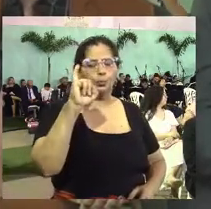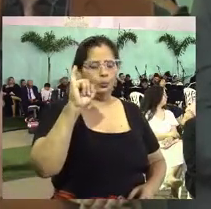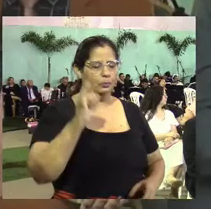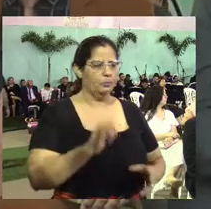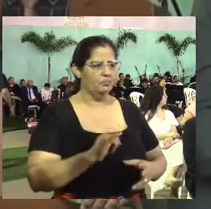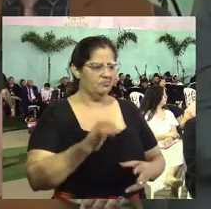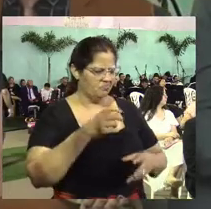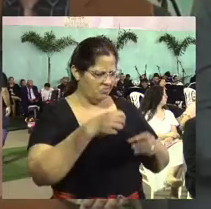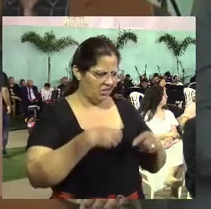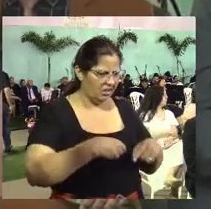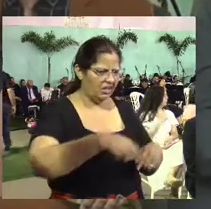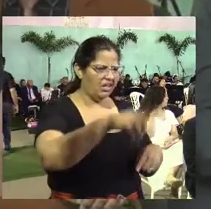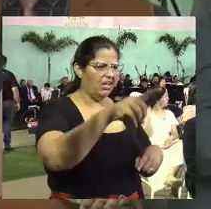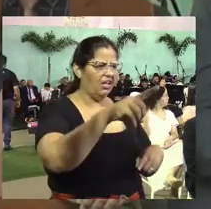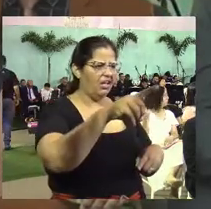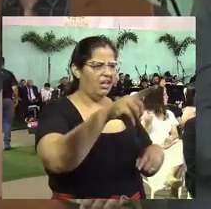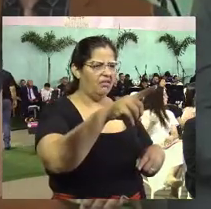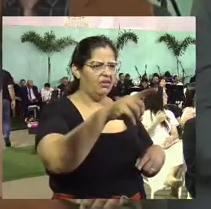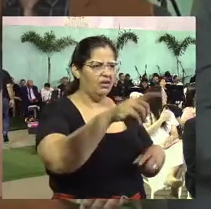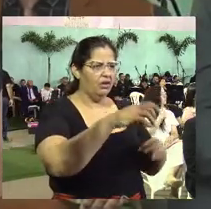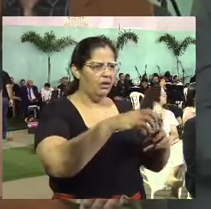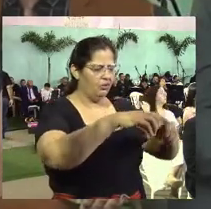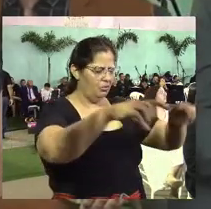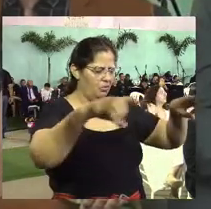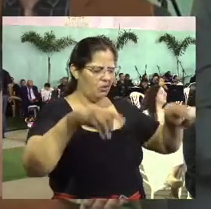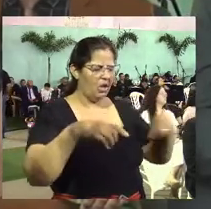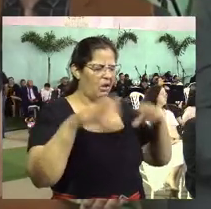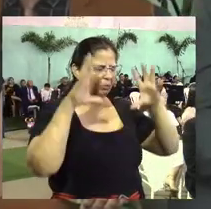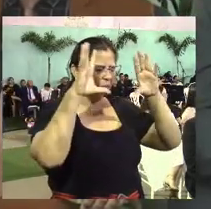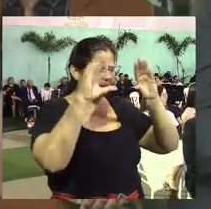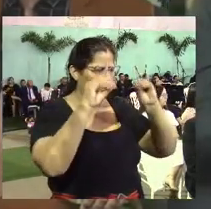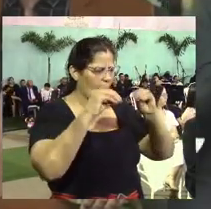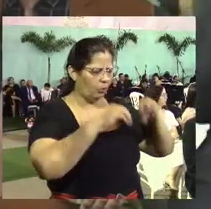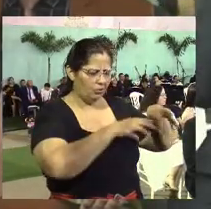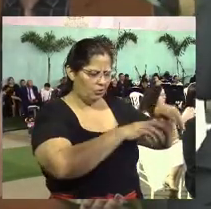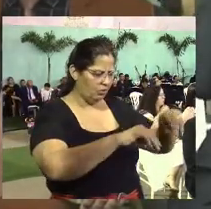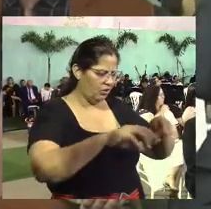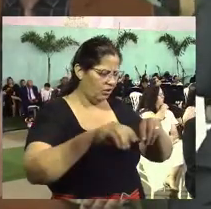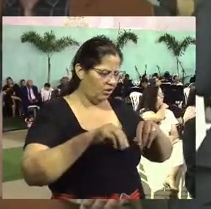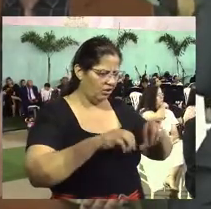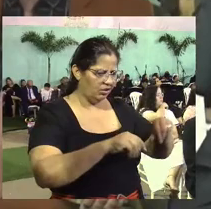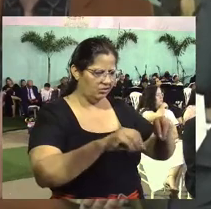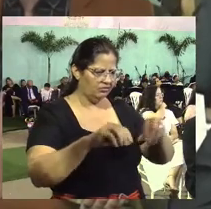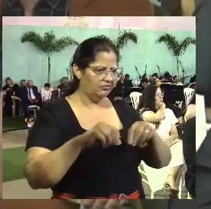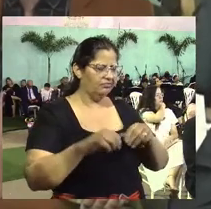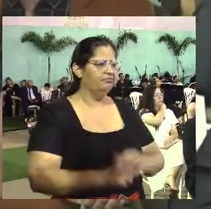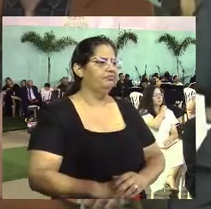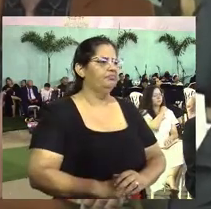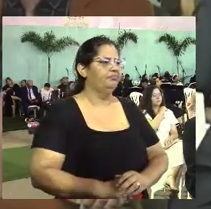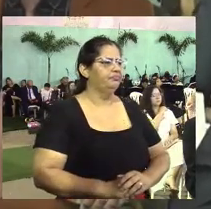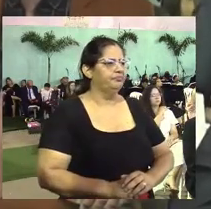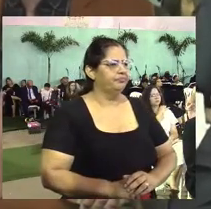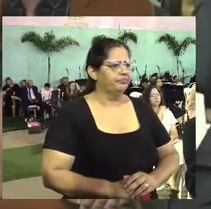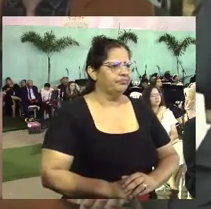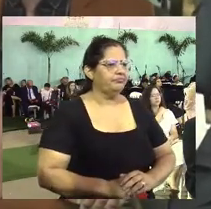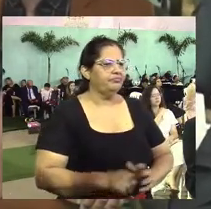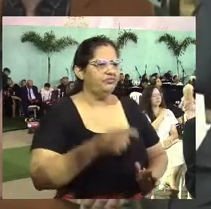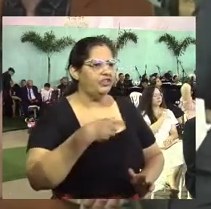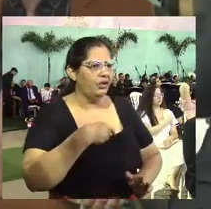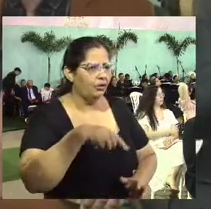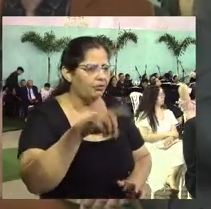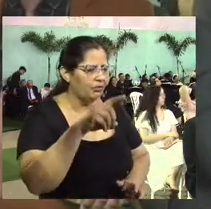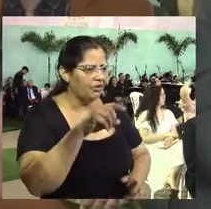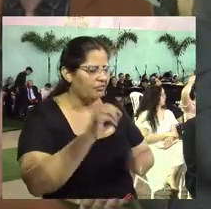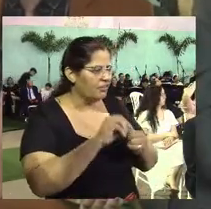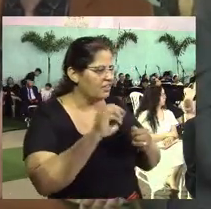kenza ele disse leva-me a pregar no lugar mais escuro da terra aí Deus mandou ele Brasílias remotas da Índia eu fui fazer a mesma oração